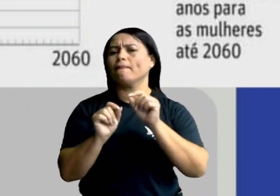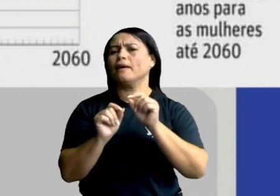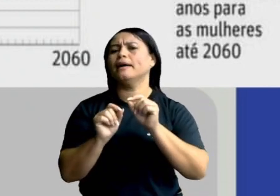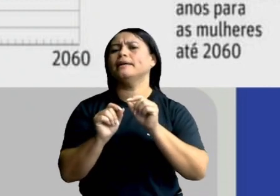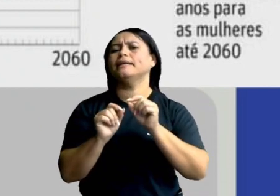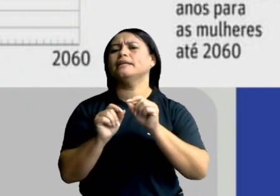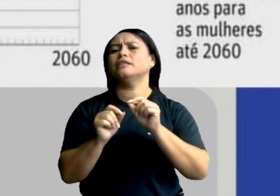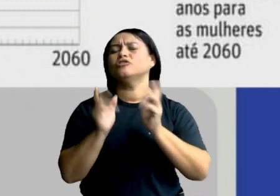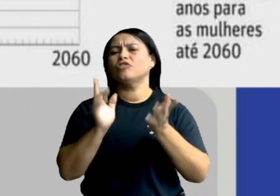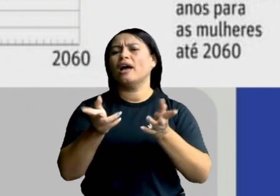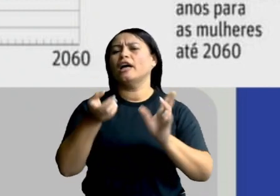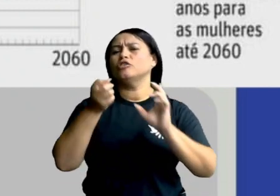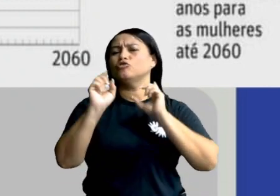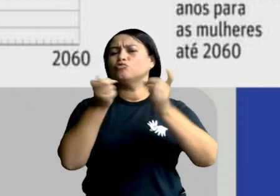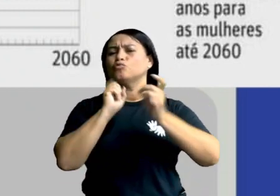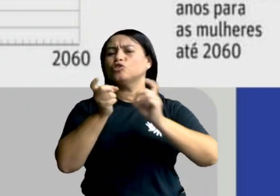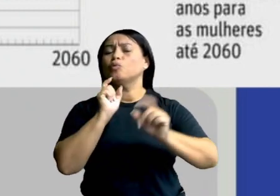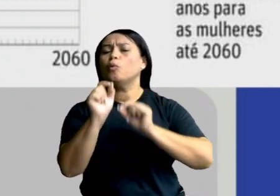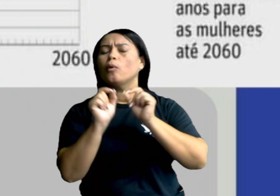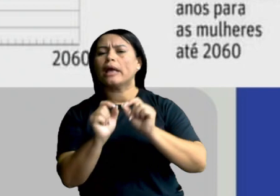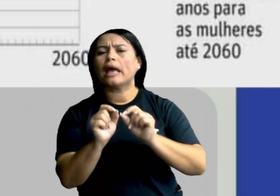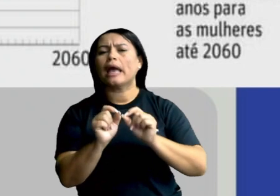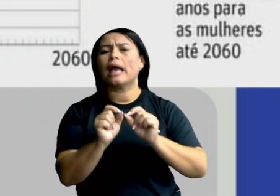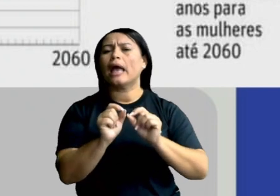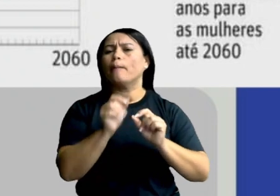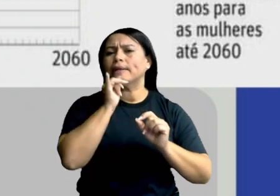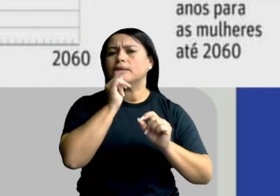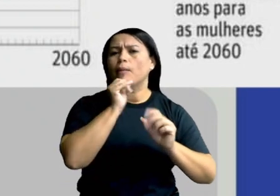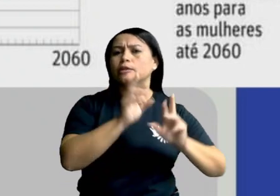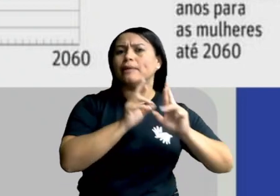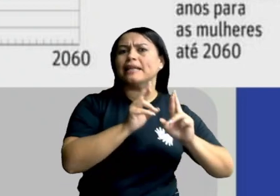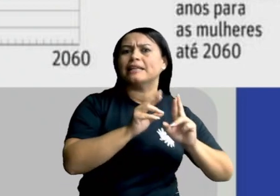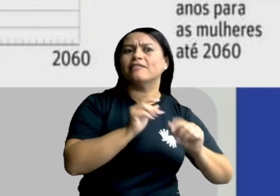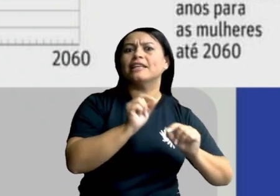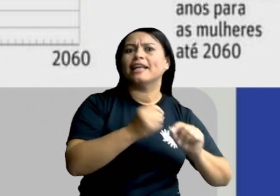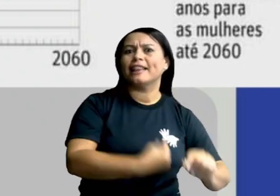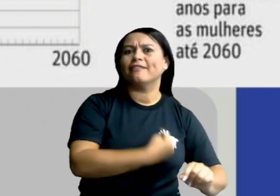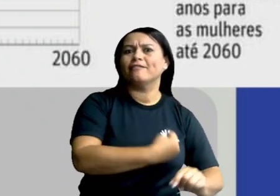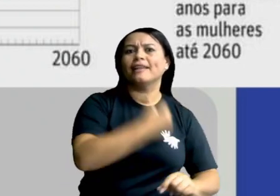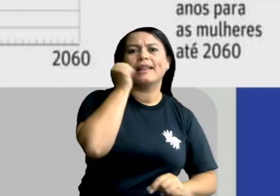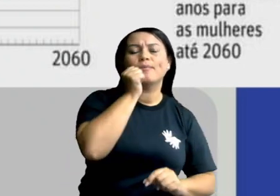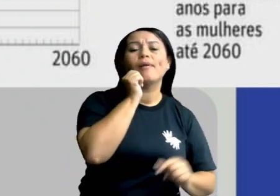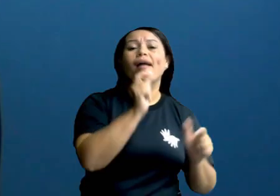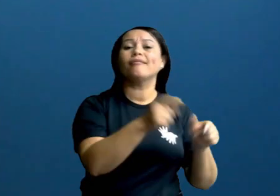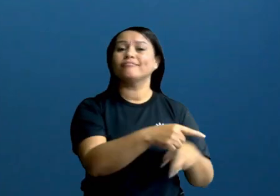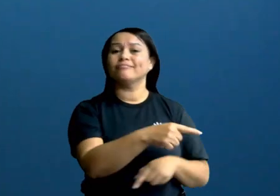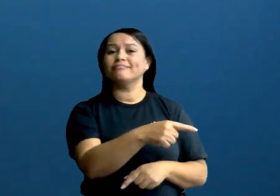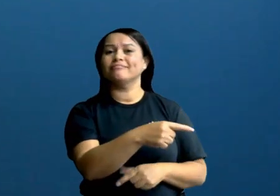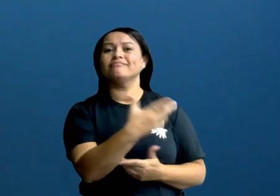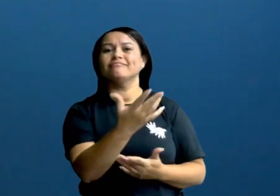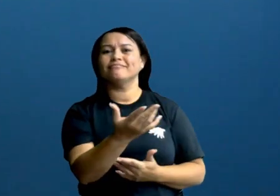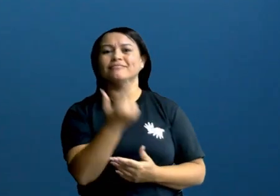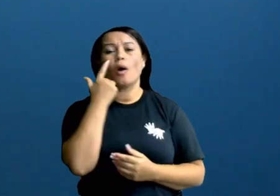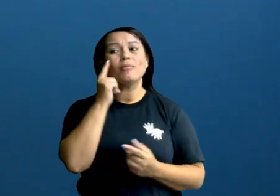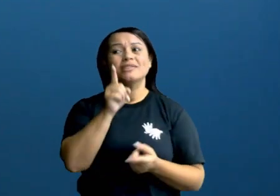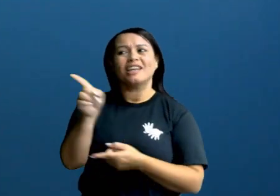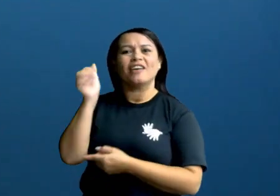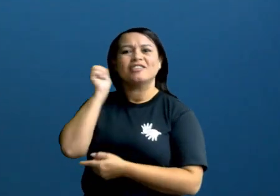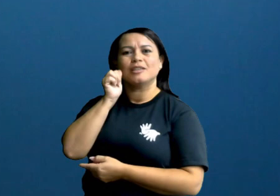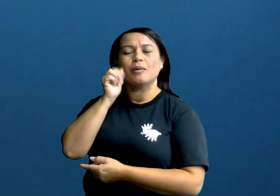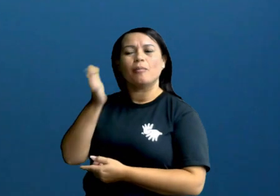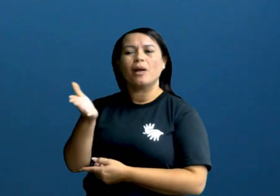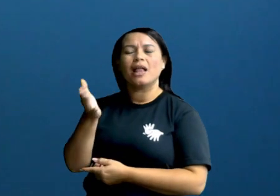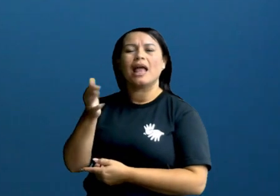é a expectativa de vida de mulheres e de homens. Então veja a expectativa aqui das mulheres, ó. Em 2000 estava no patamar